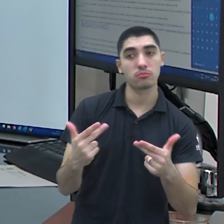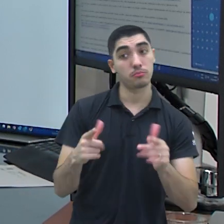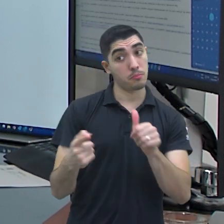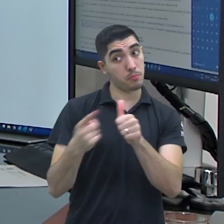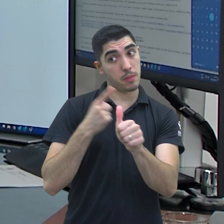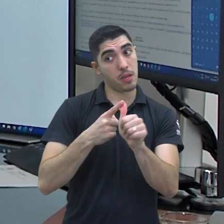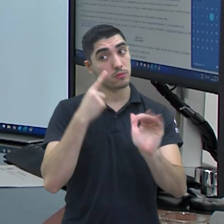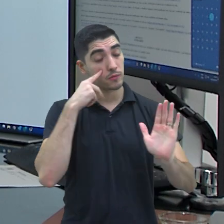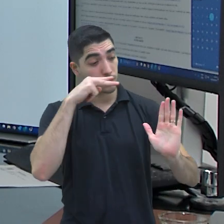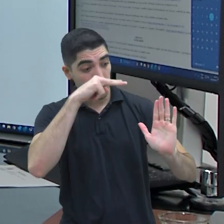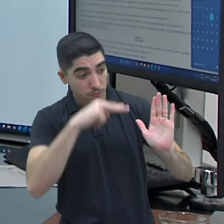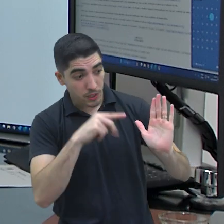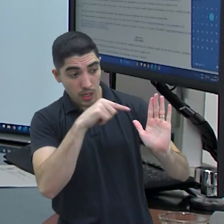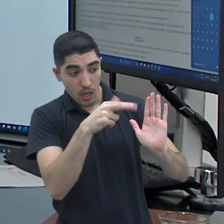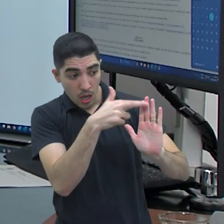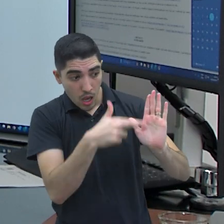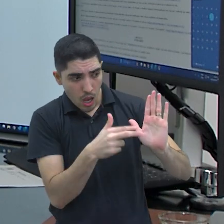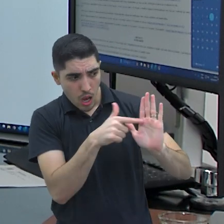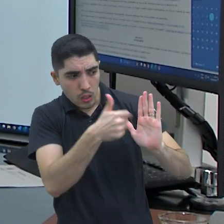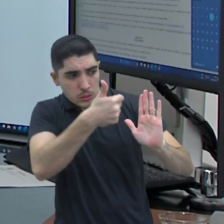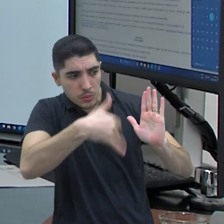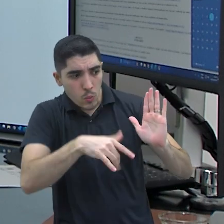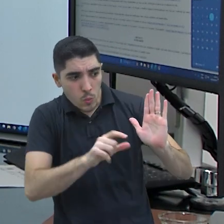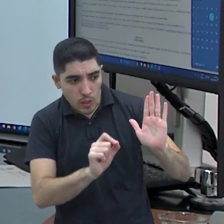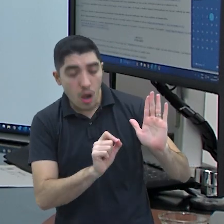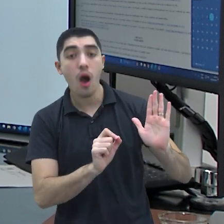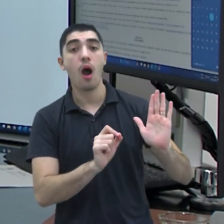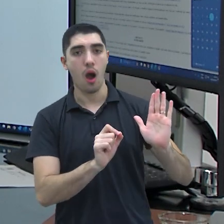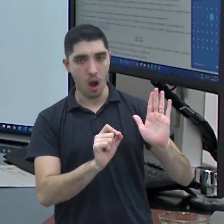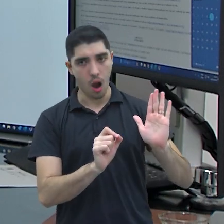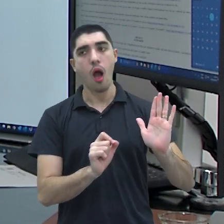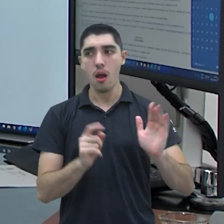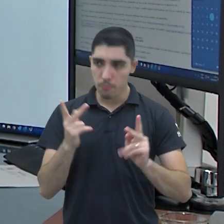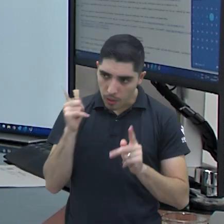regimento interno para garantir a legalidade dos atos. Então, a gente aplica o